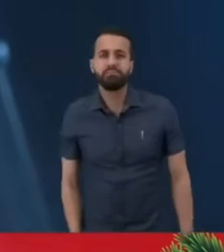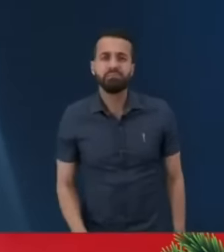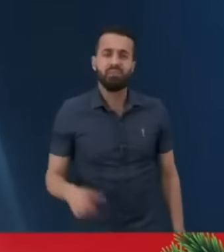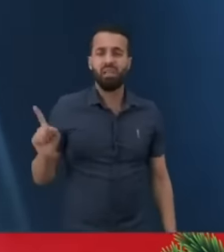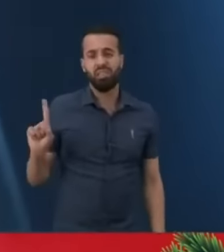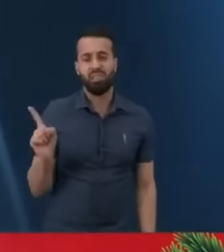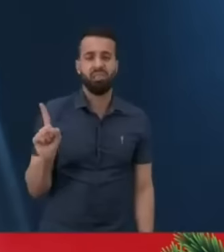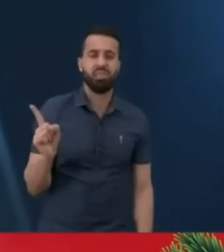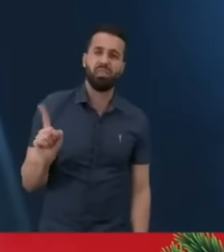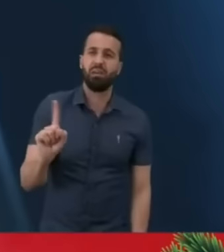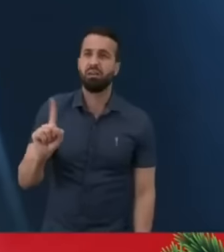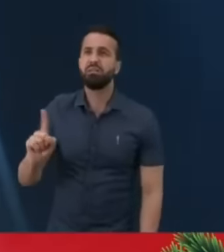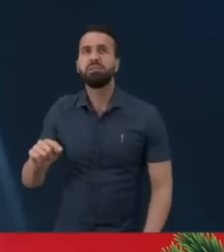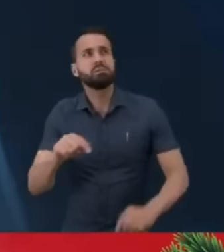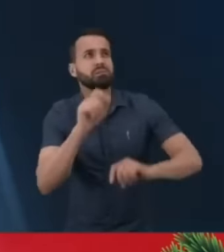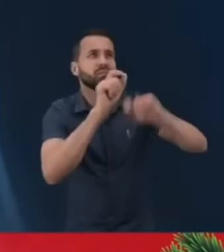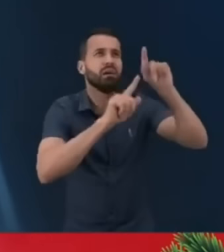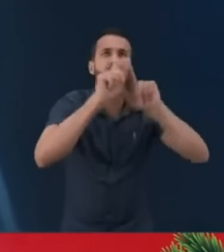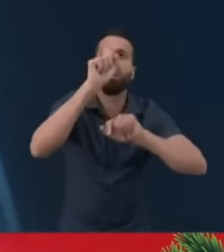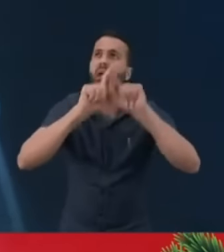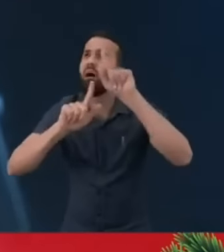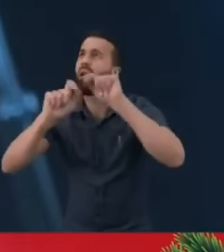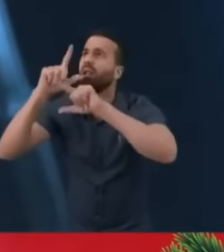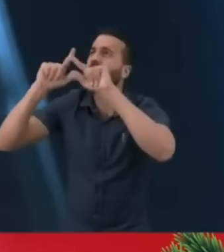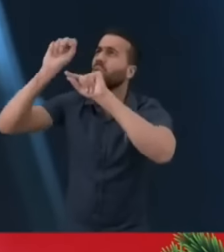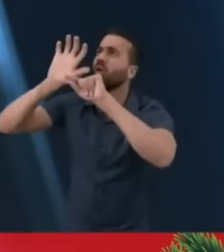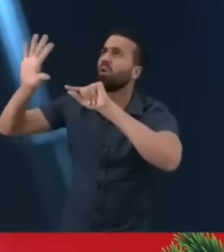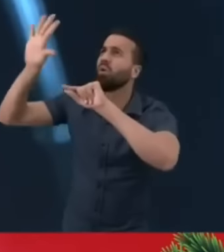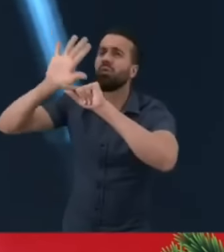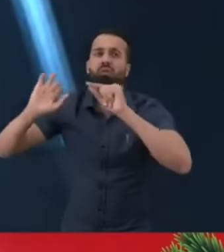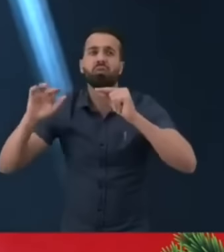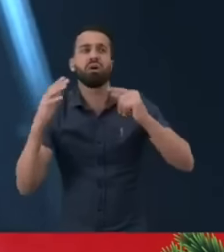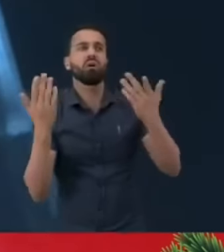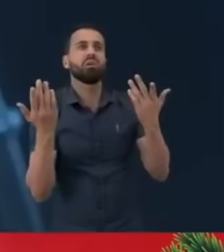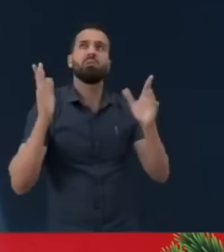falei com as estrelas e com a lua,